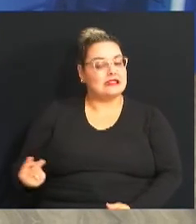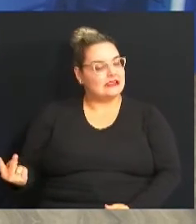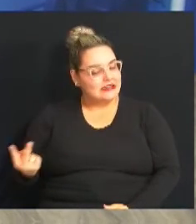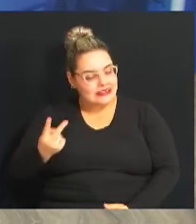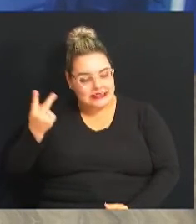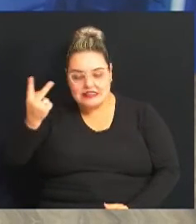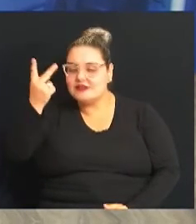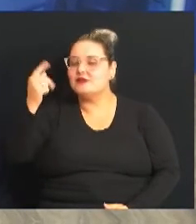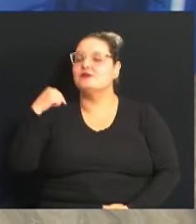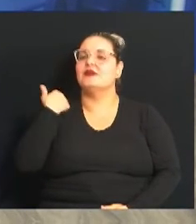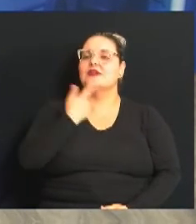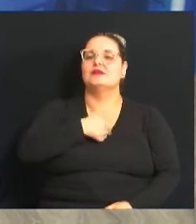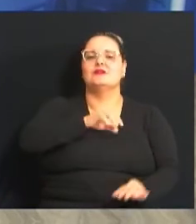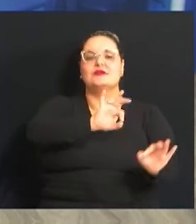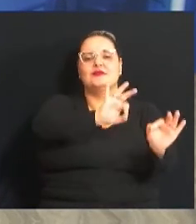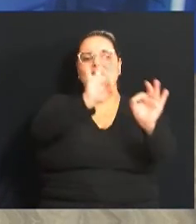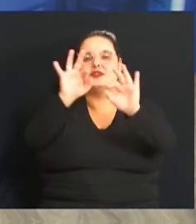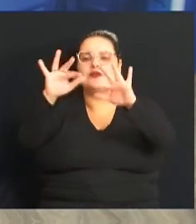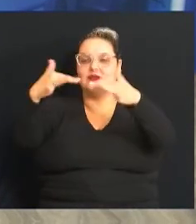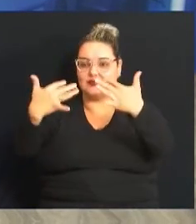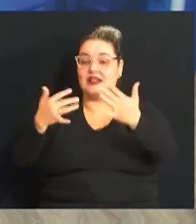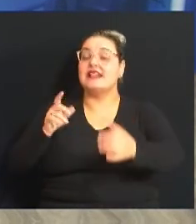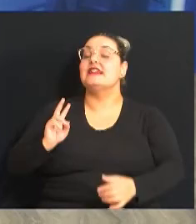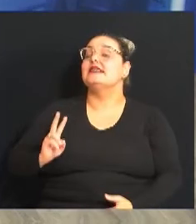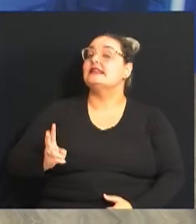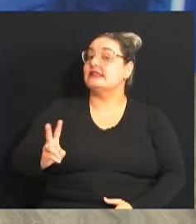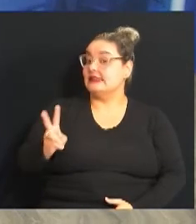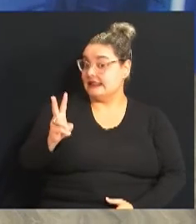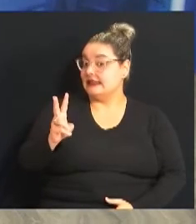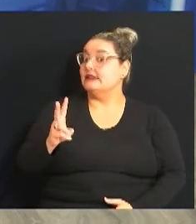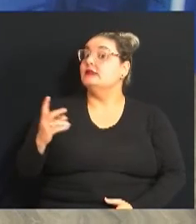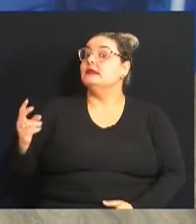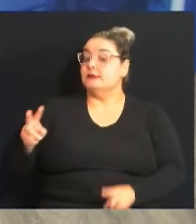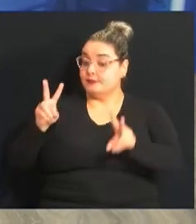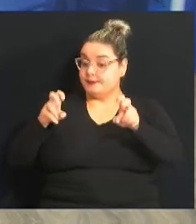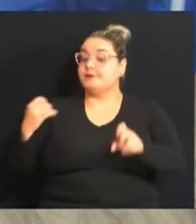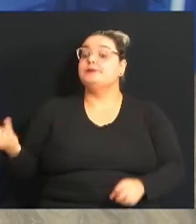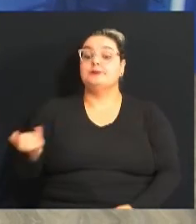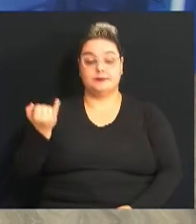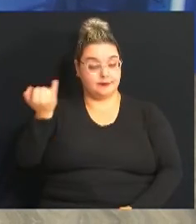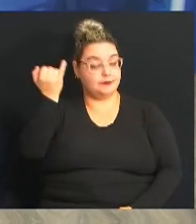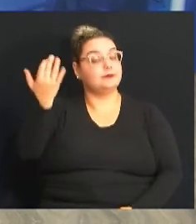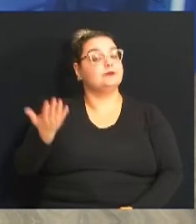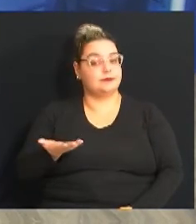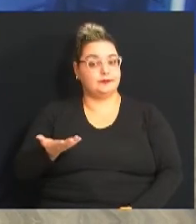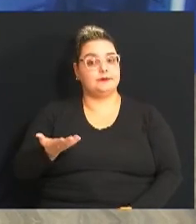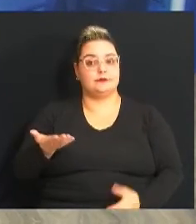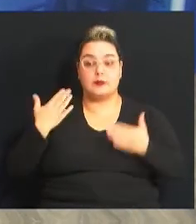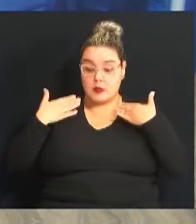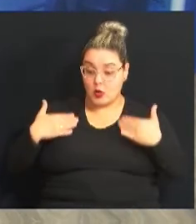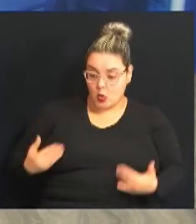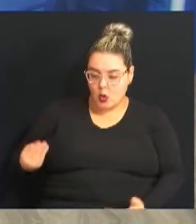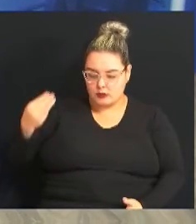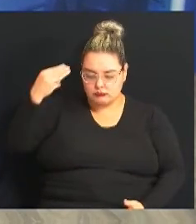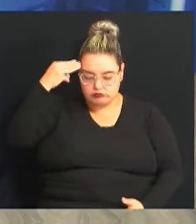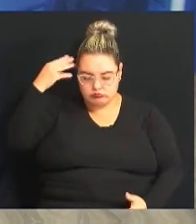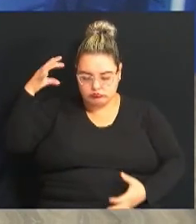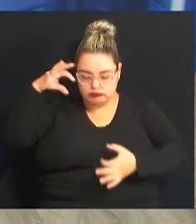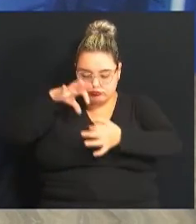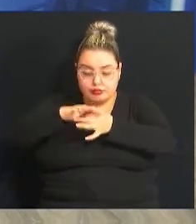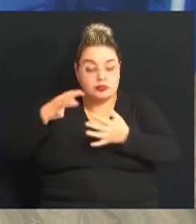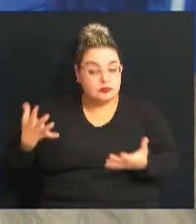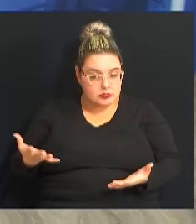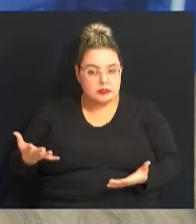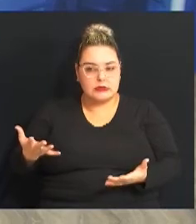nossos telespectadores. É sempre um assunto importantíssimo falar sobre corpo, sobre mente, sobre